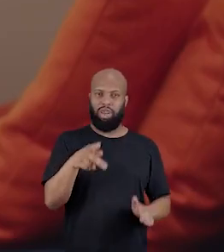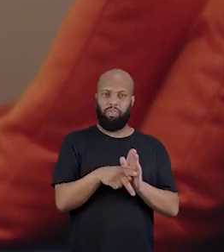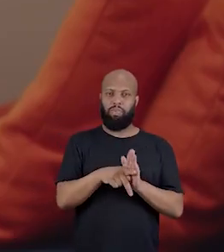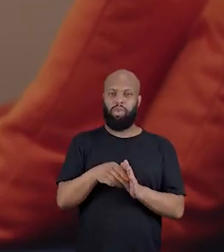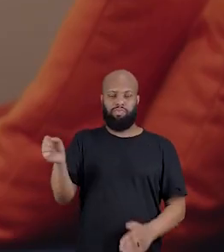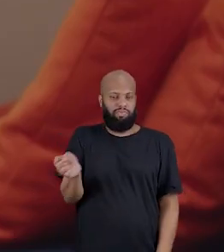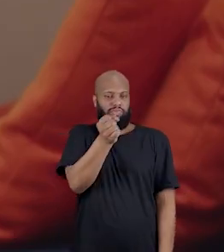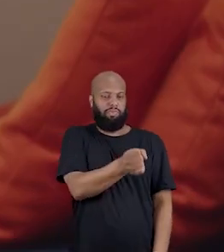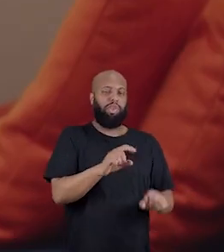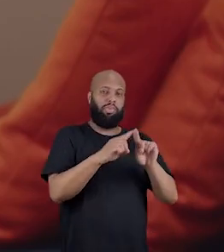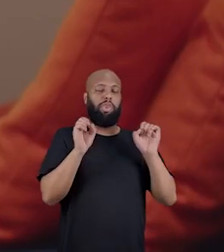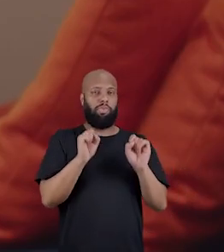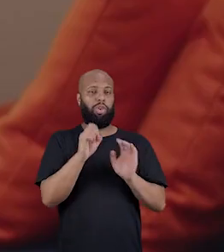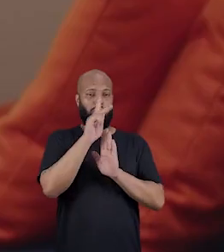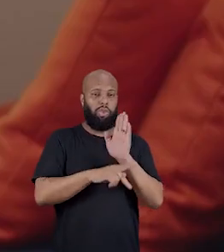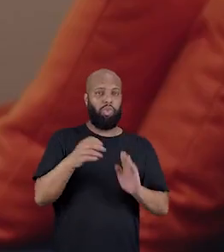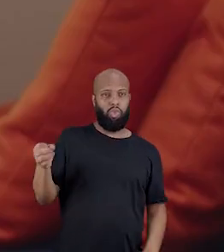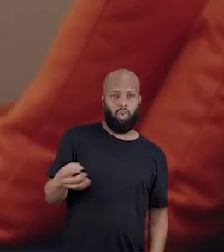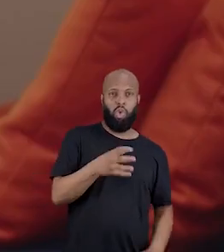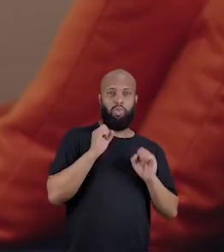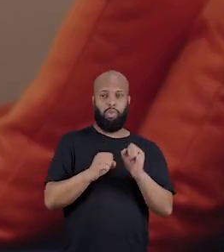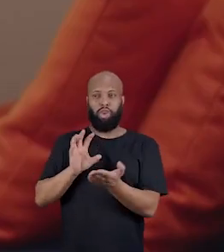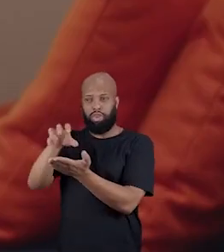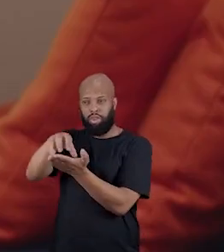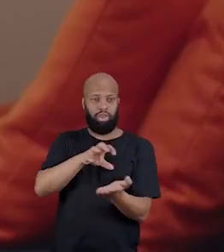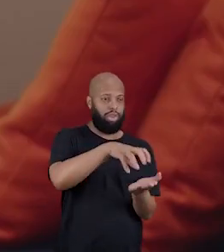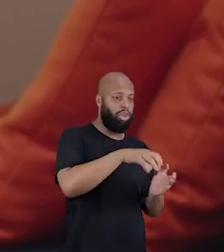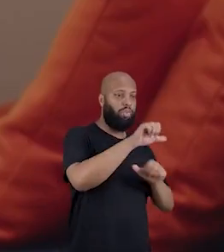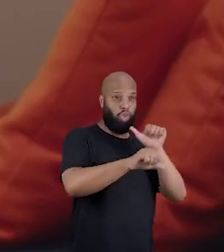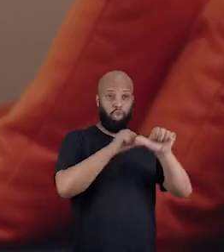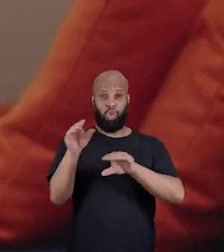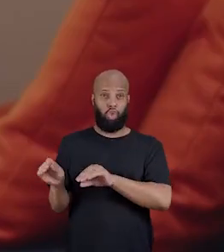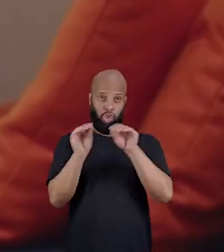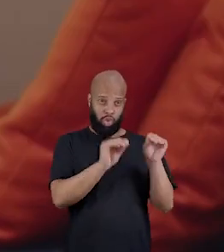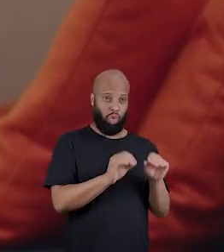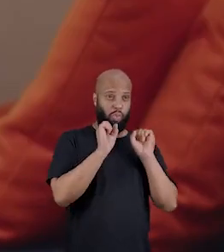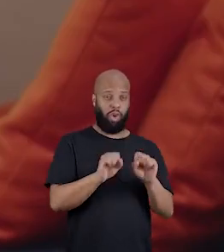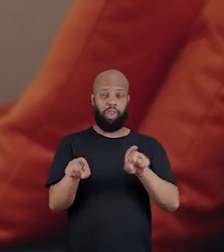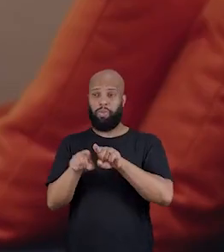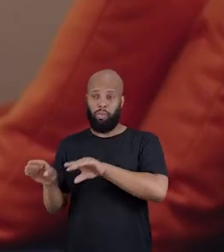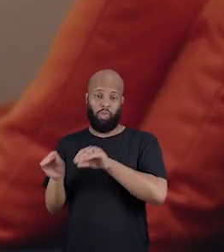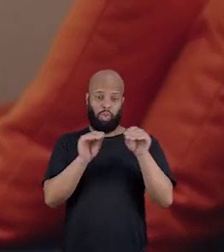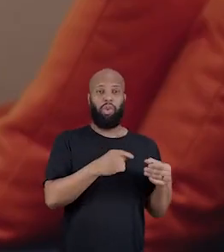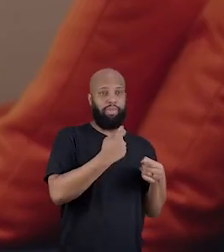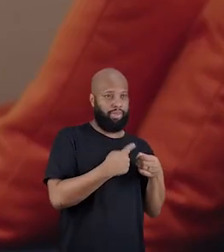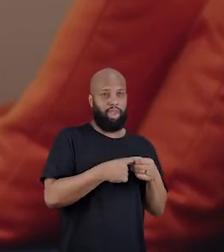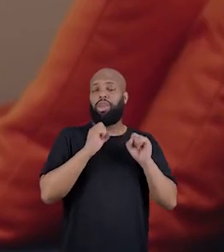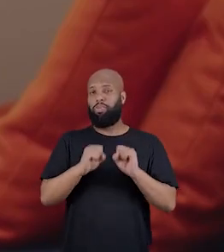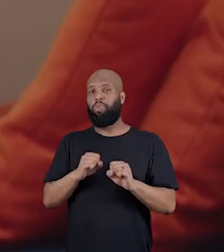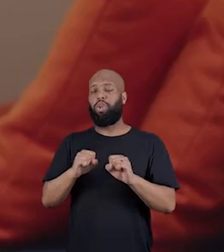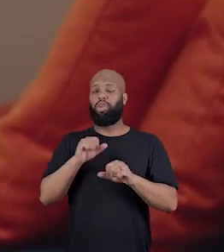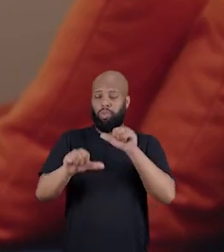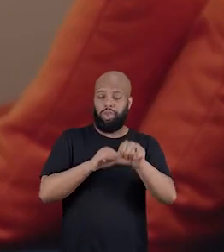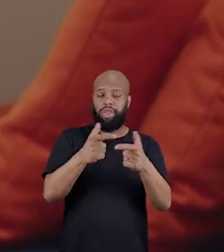minha promoção, mas pode ser um projeto novo, pode ser uma mudança de agência, pode ser uma mudança de cidade, pode